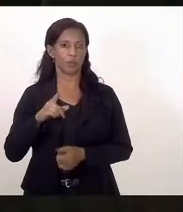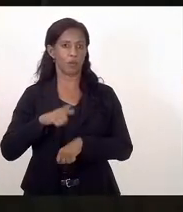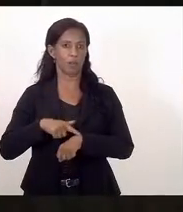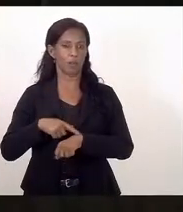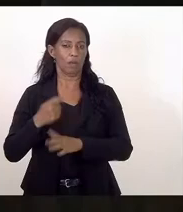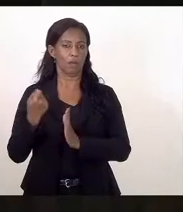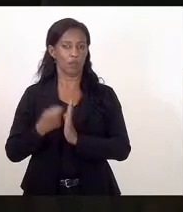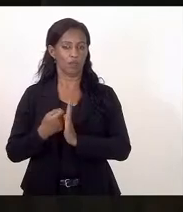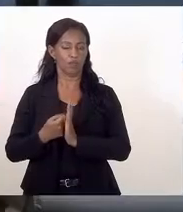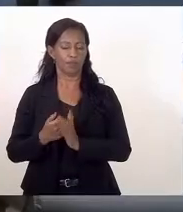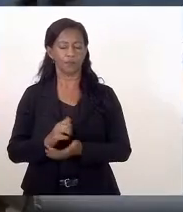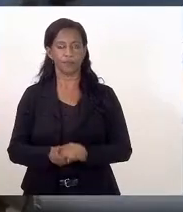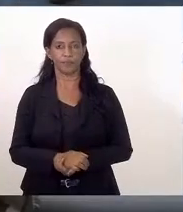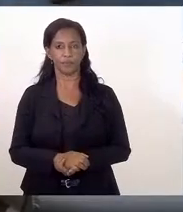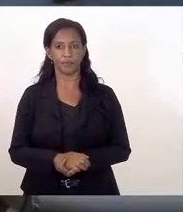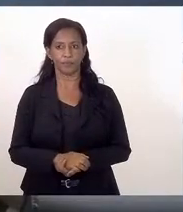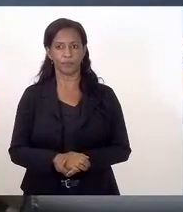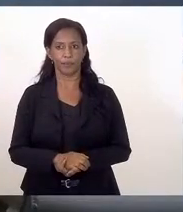tempo regimental.